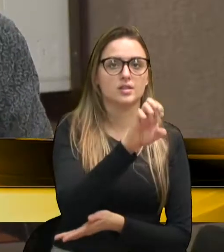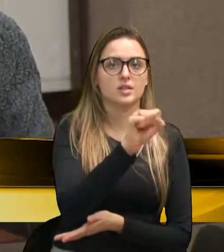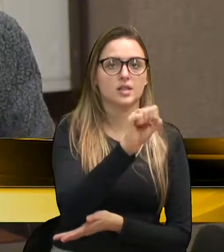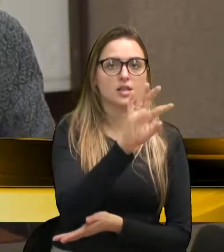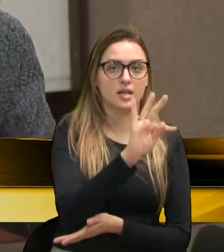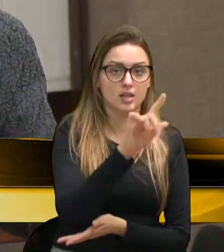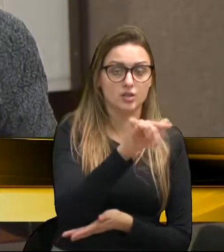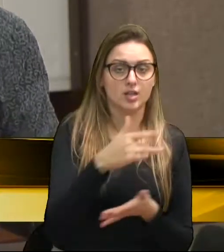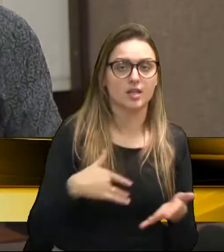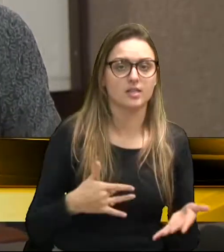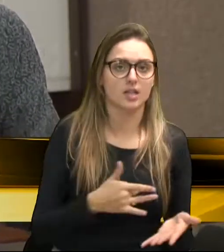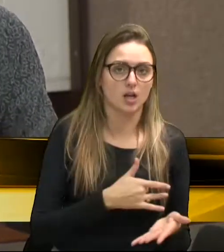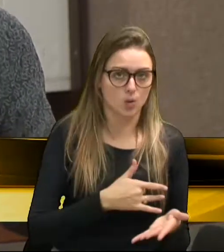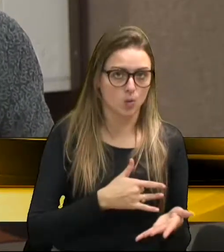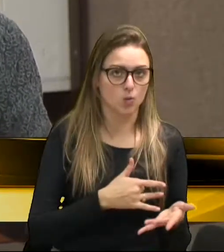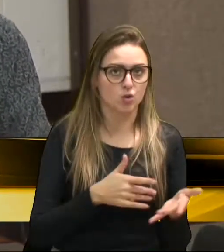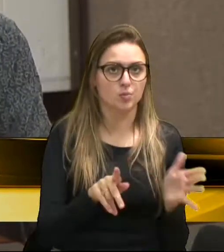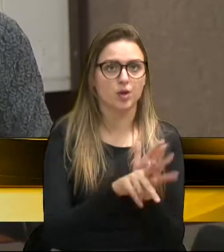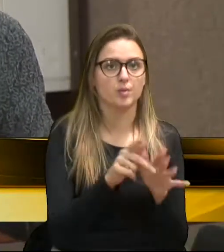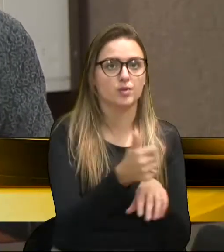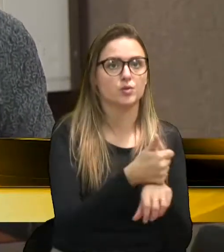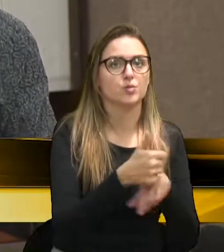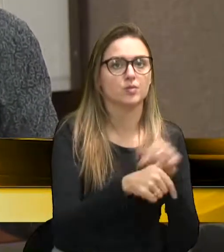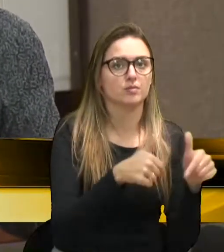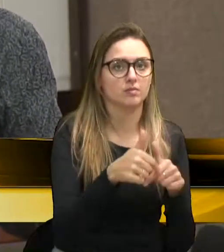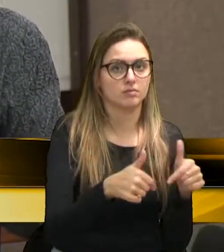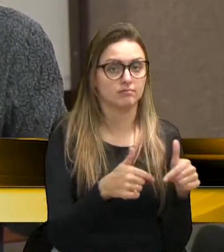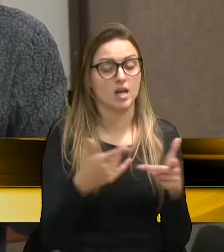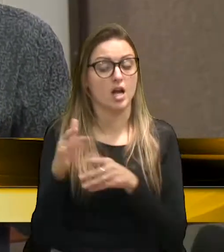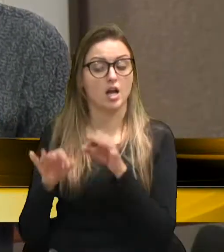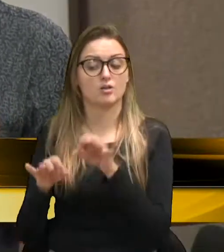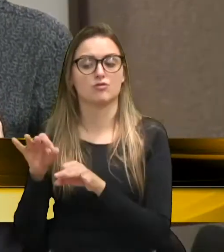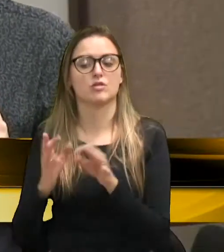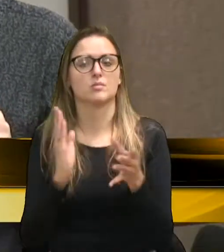trabalhador, ele queria fechar, mas não vai porque a justiça botou ordem na casa.